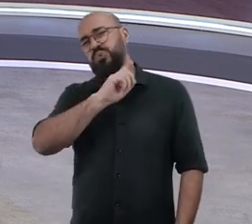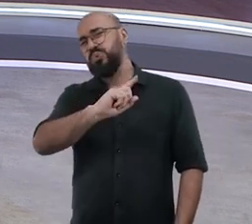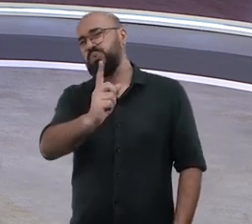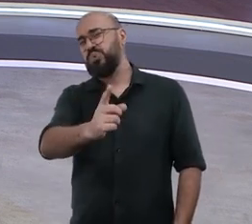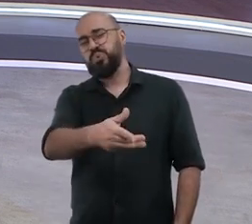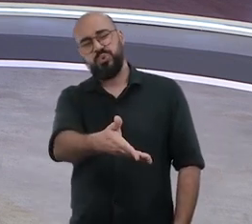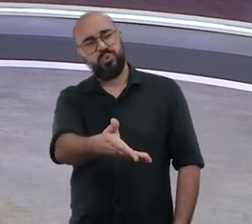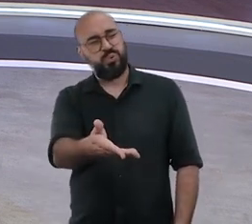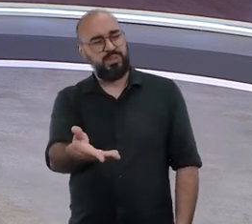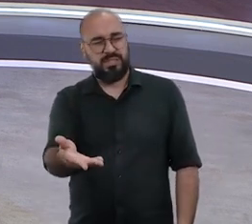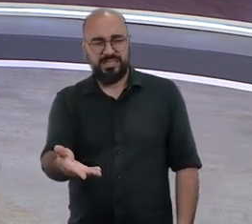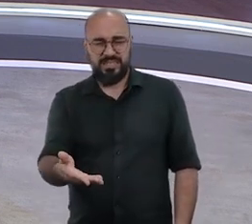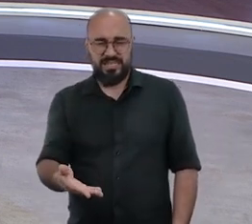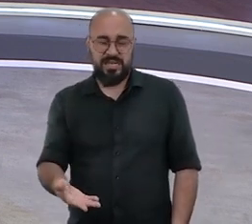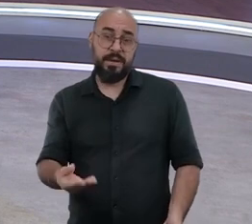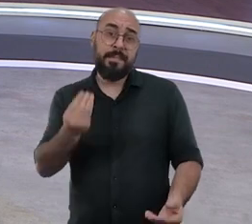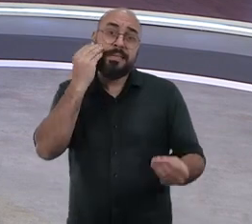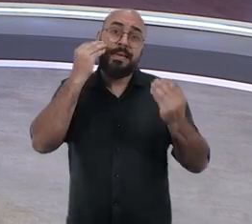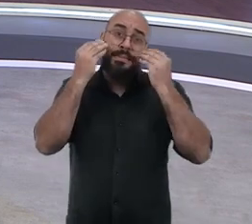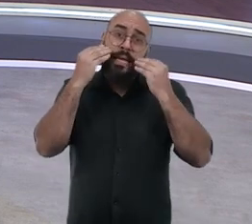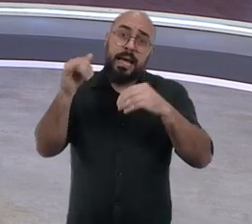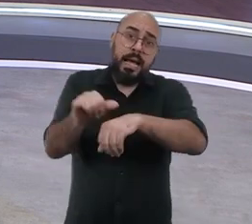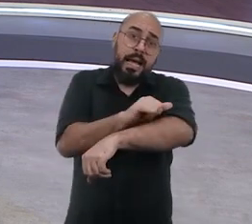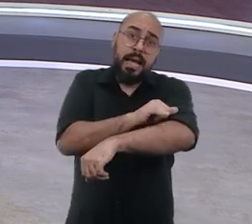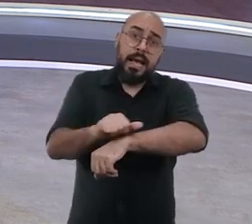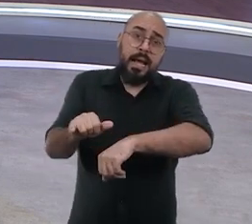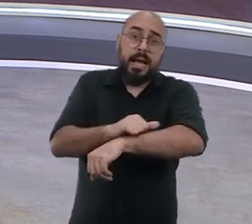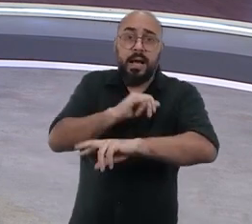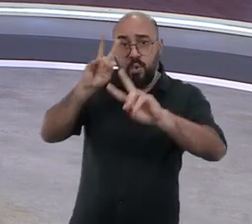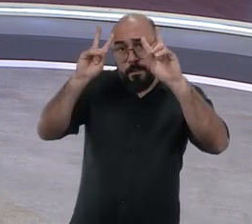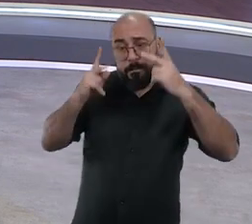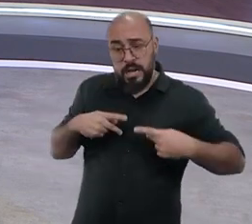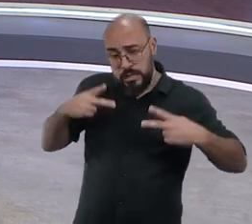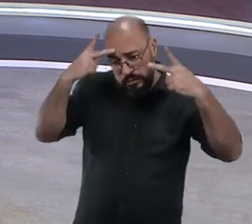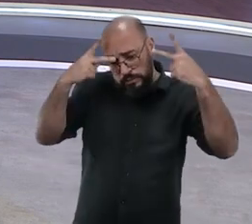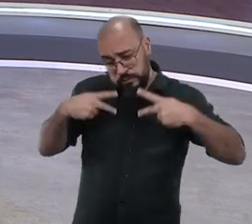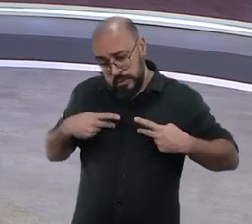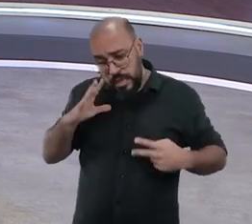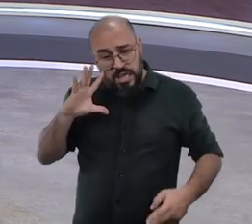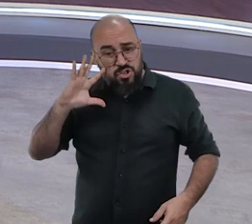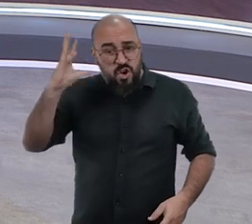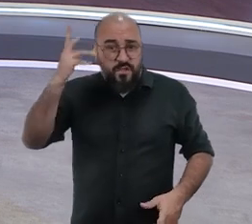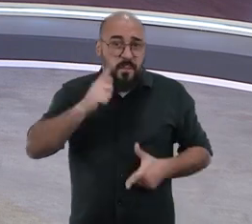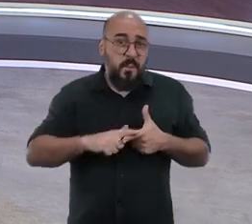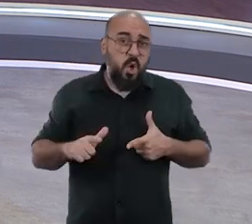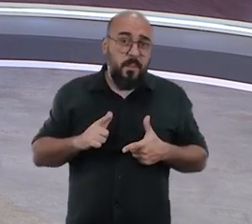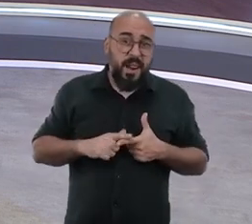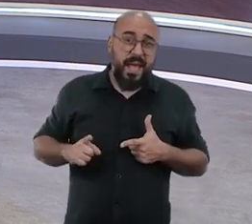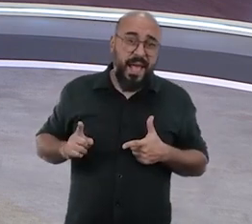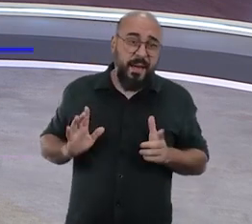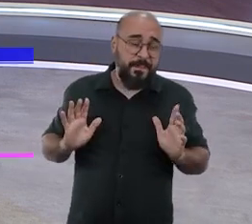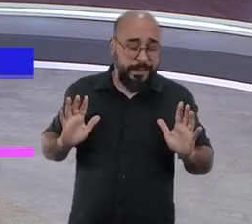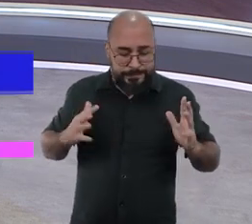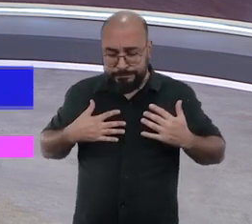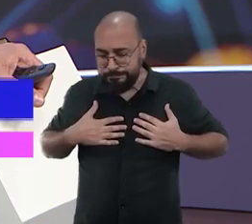uma roupa que era a tentativa humana de solucionar um problema que não tinha solução